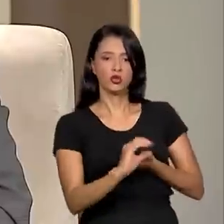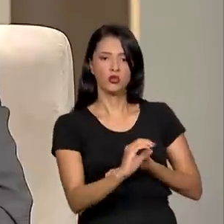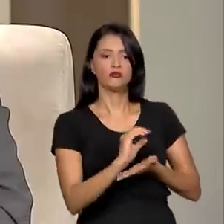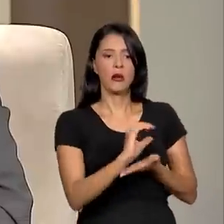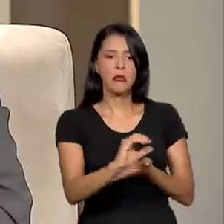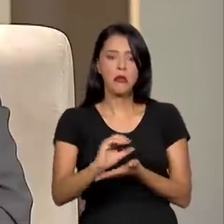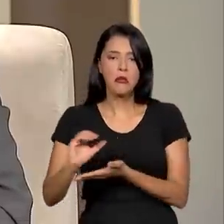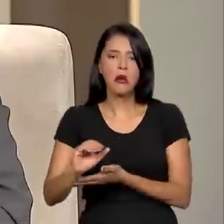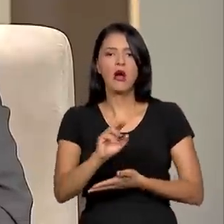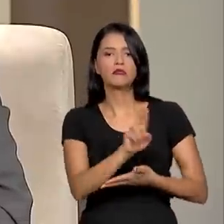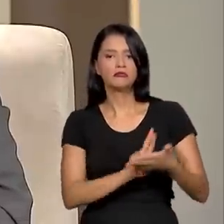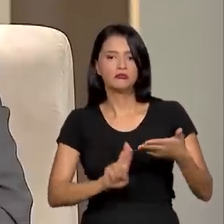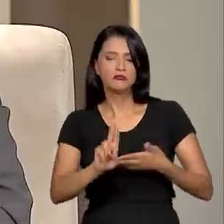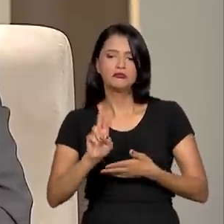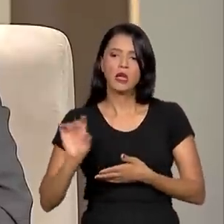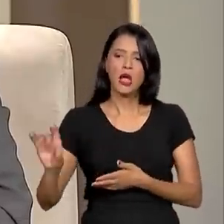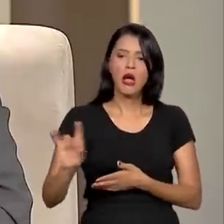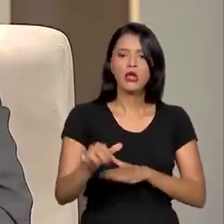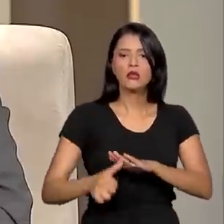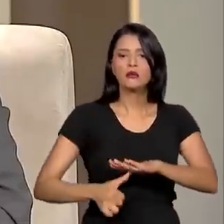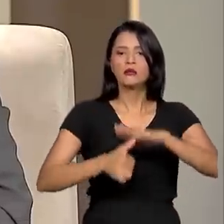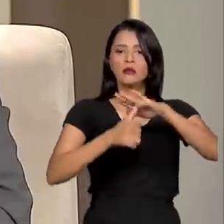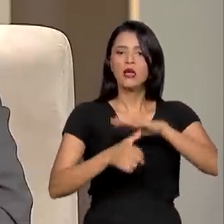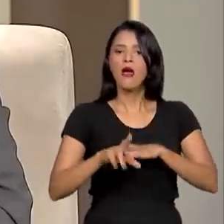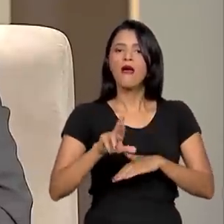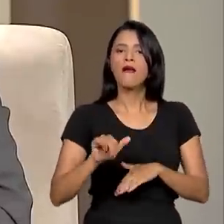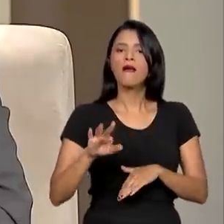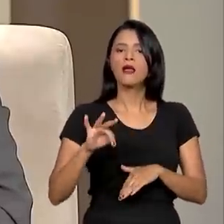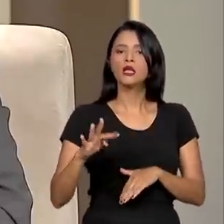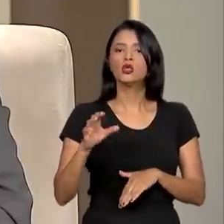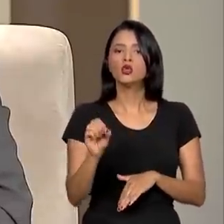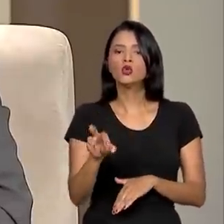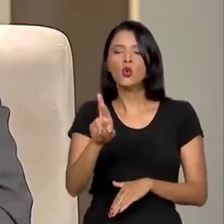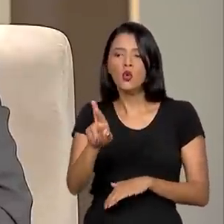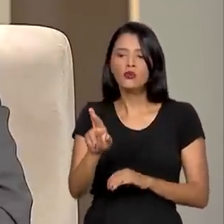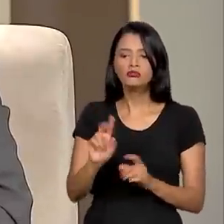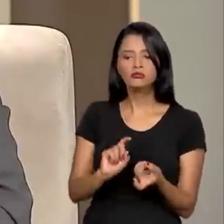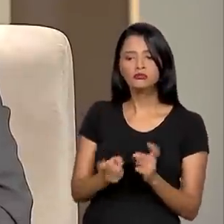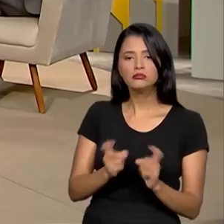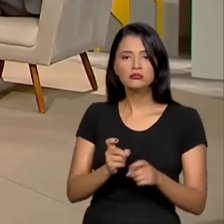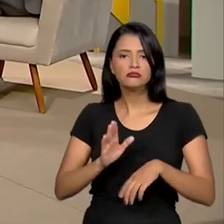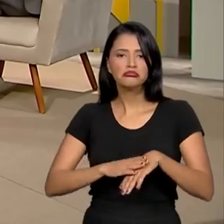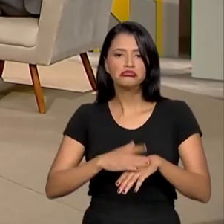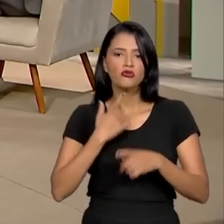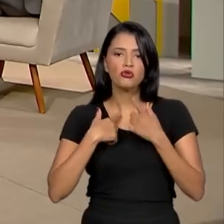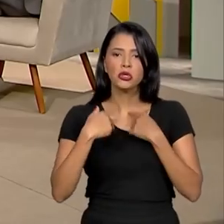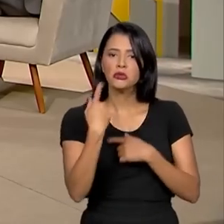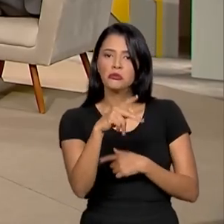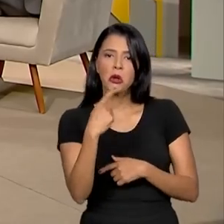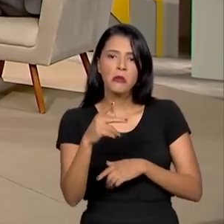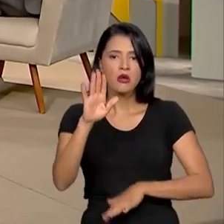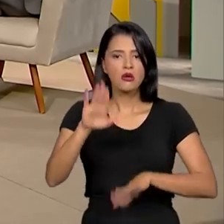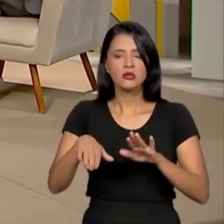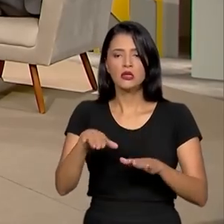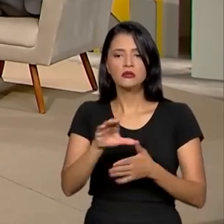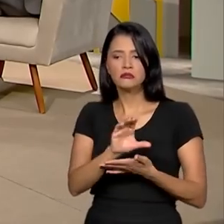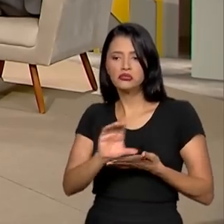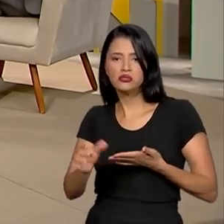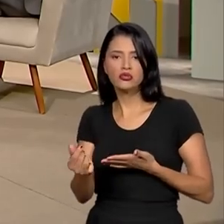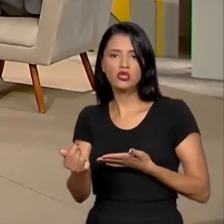e cada reitor administrava conforme achasse adequado. Muitas vezes o dinheiro não chegava no